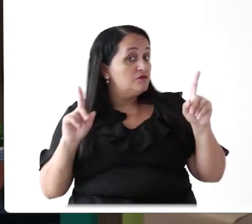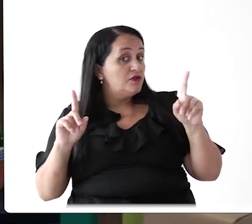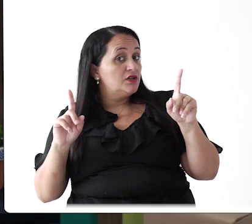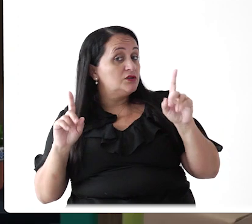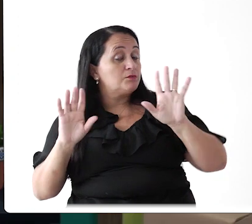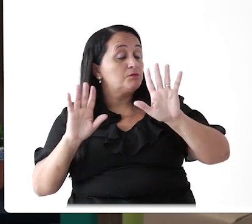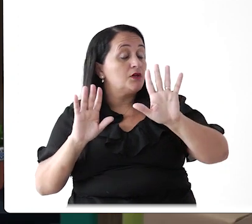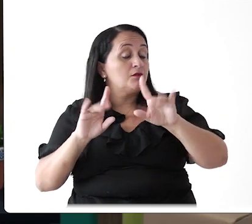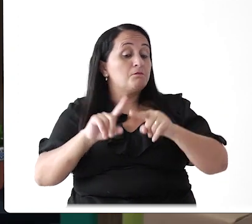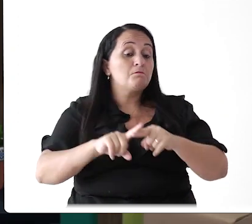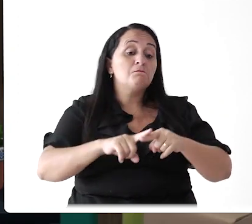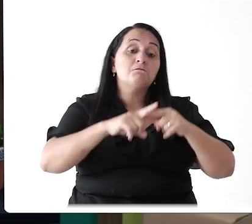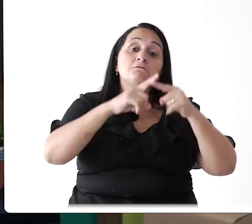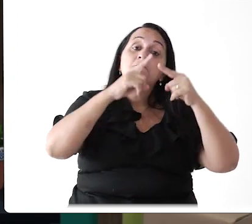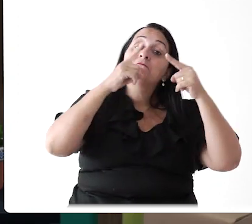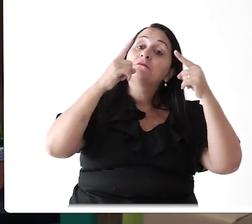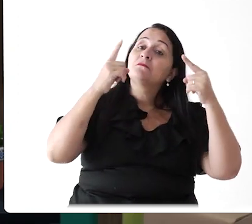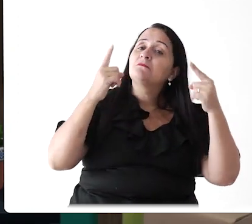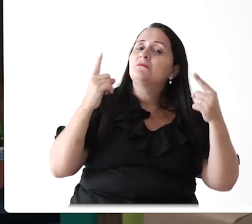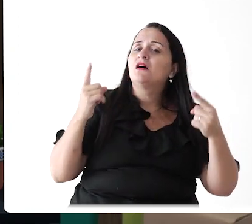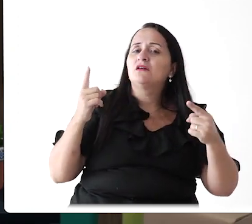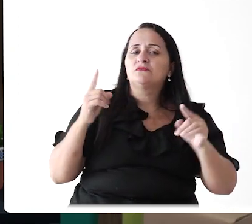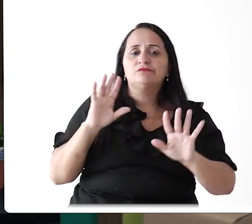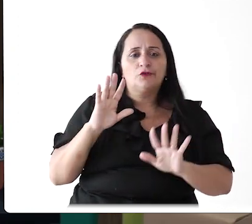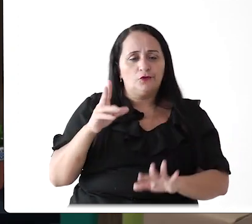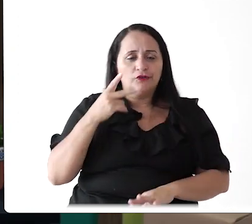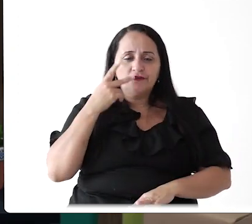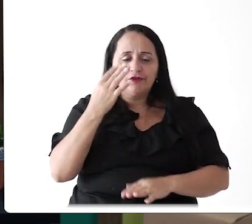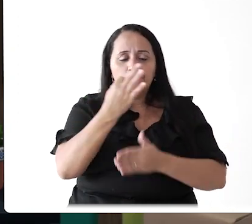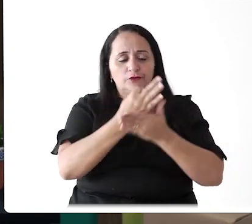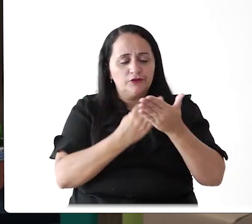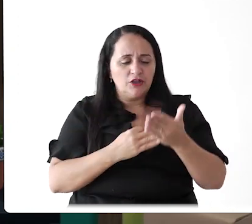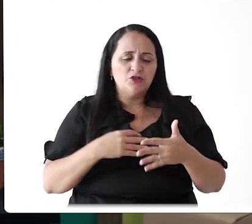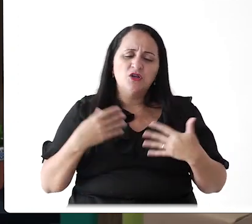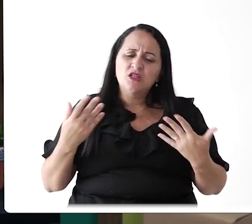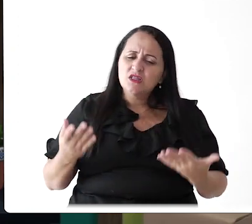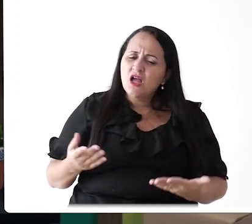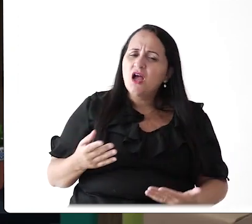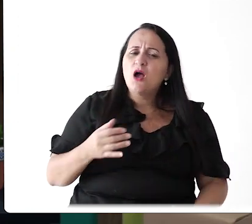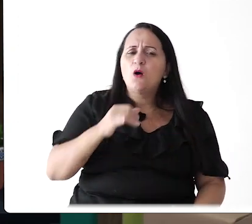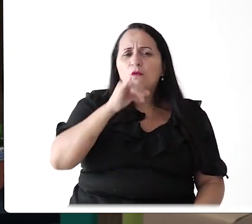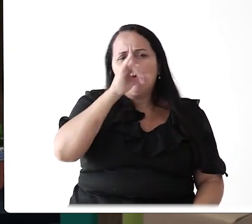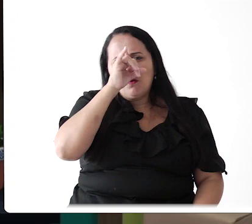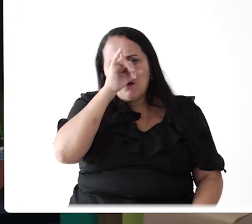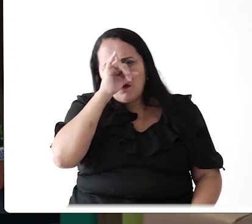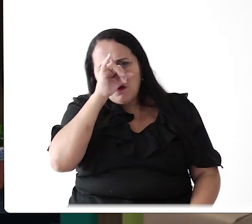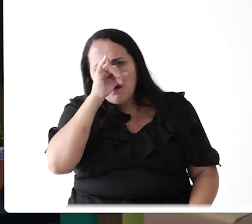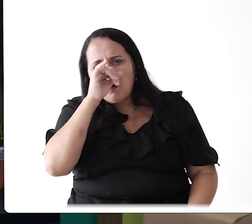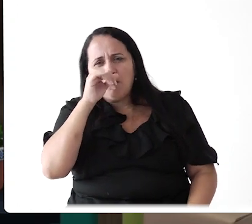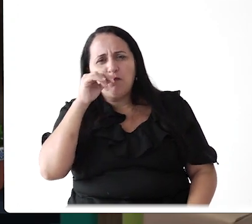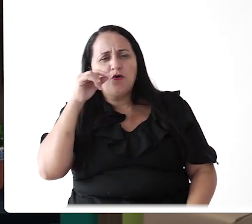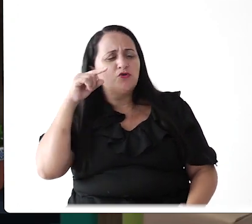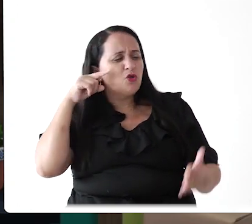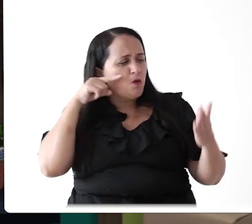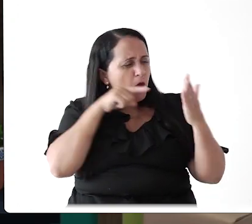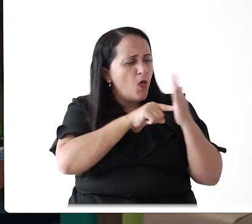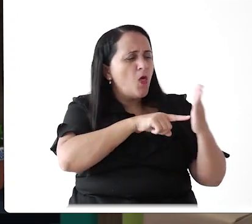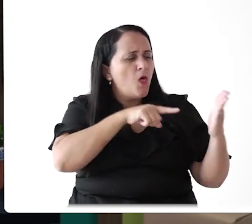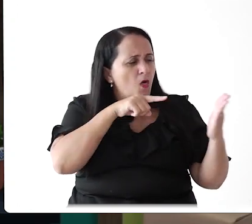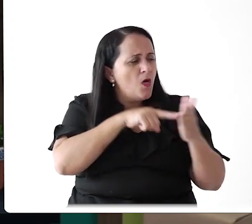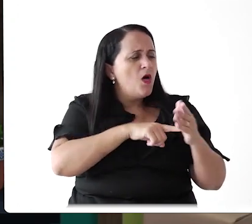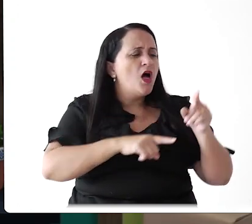para algumas pessoas, eu venho dizendo que o porco vai ser crucificado, que ele está sendo crucificado não de morte, mas ele vai estar sendo julgado